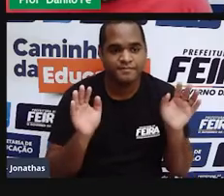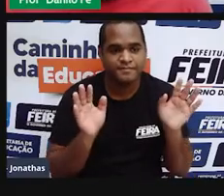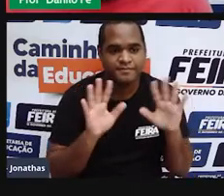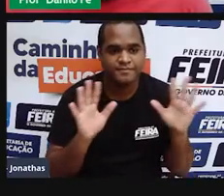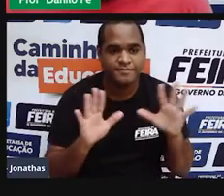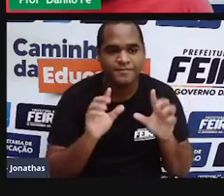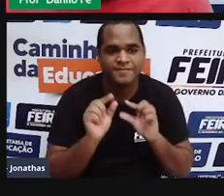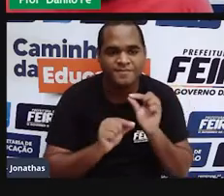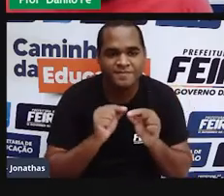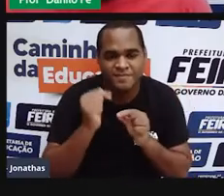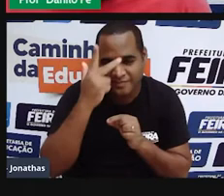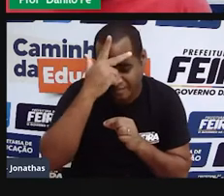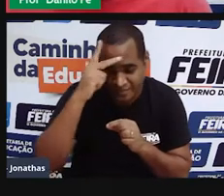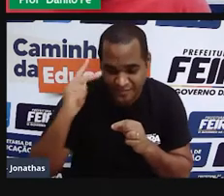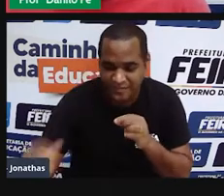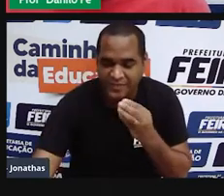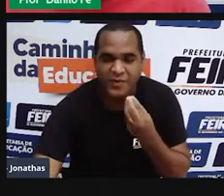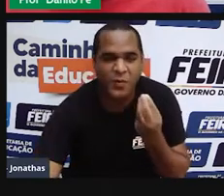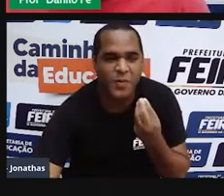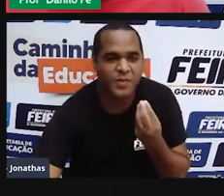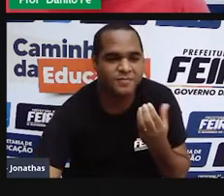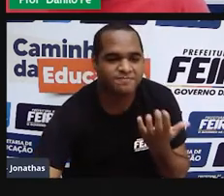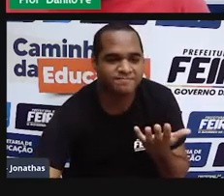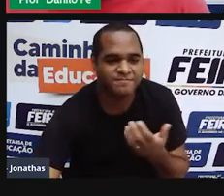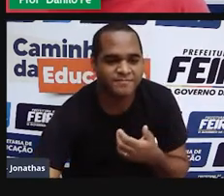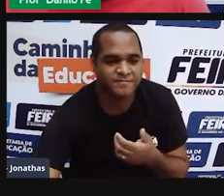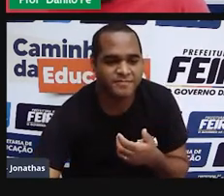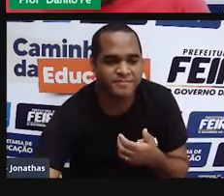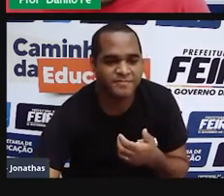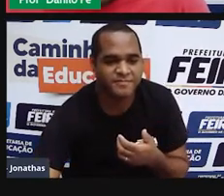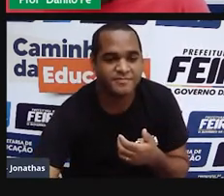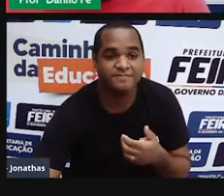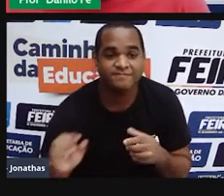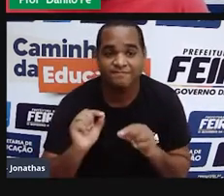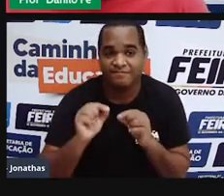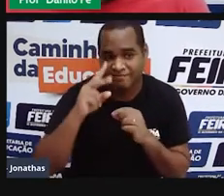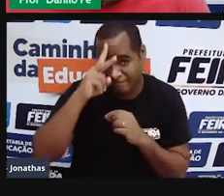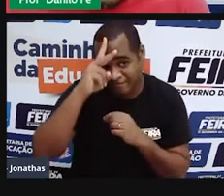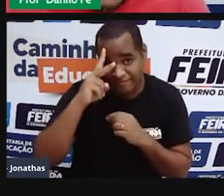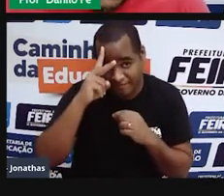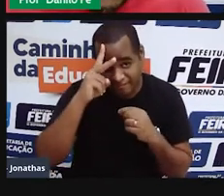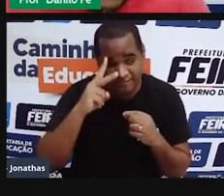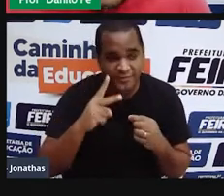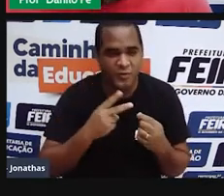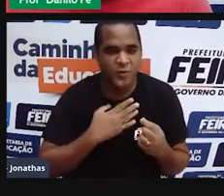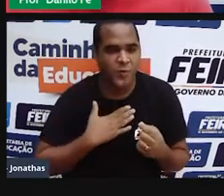olá olá a rota para mais uma aula de história